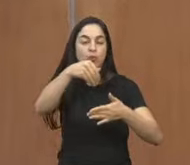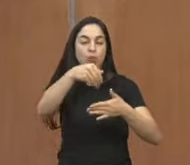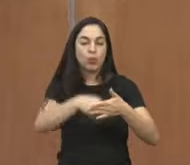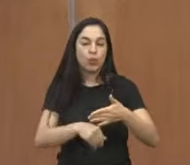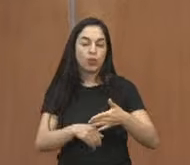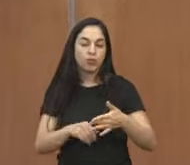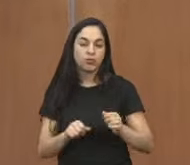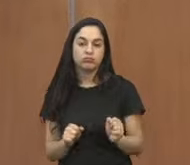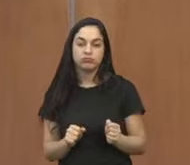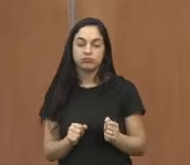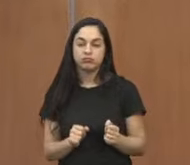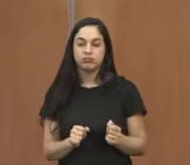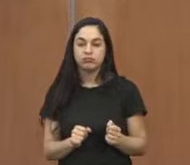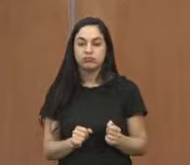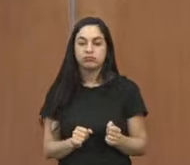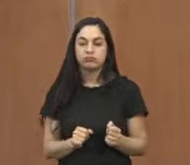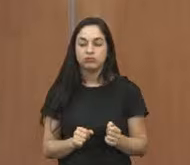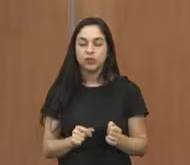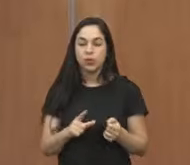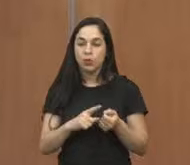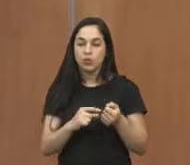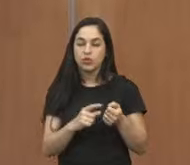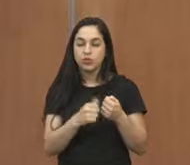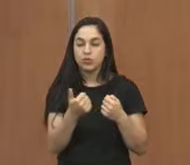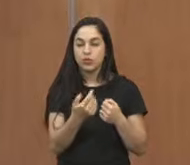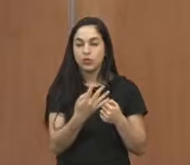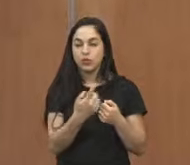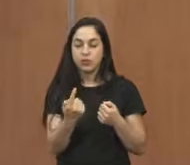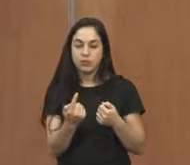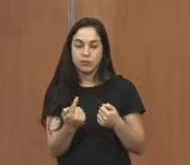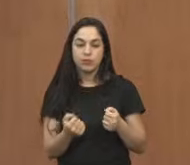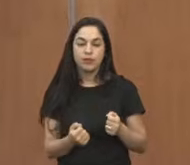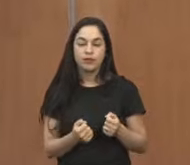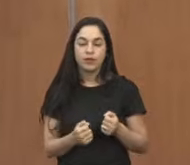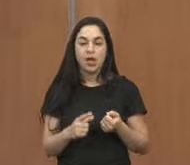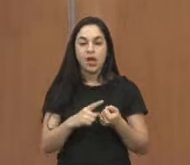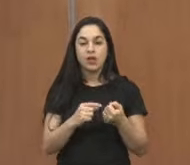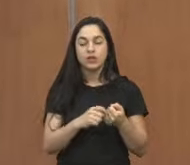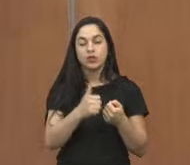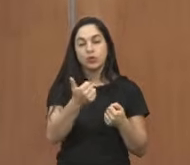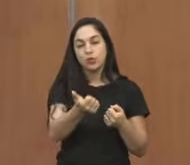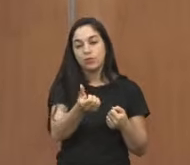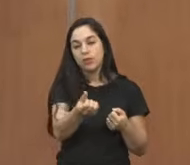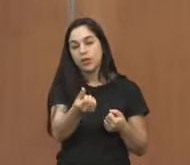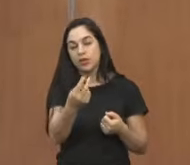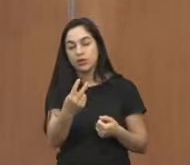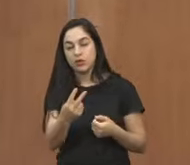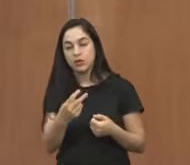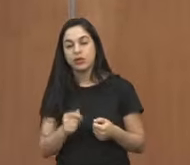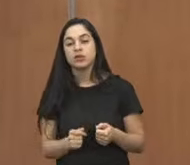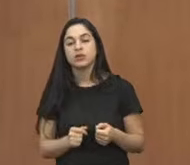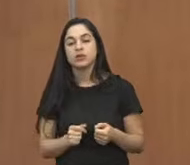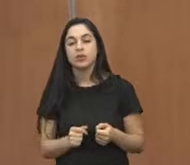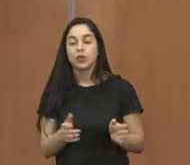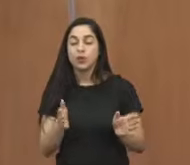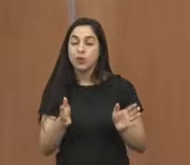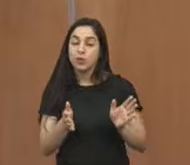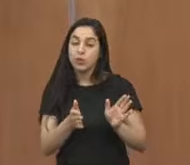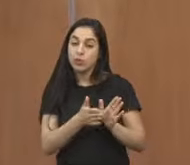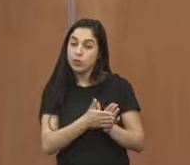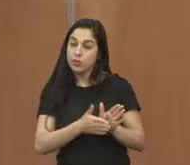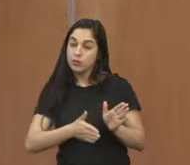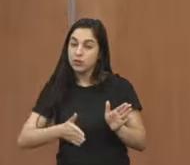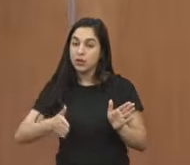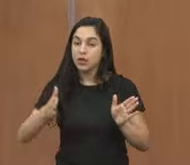trâmites em meio físico previsto no artigo 141. Artigo 162. Os prazos